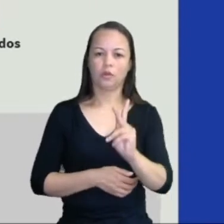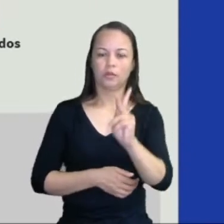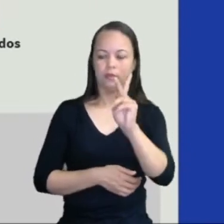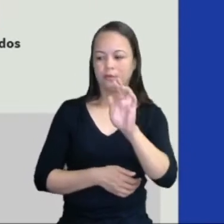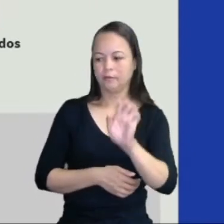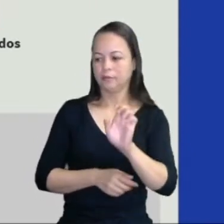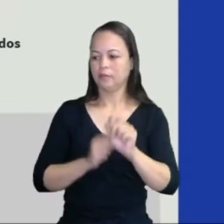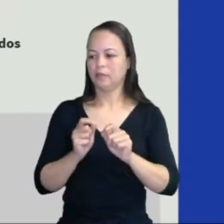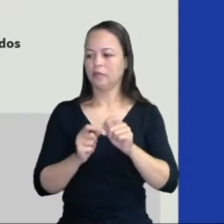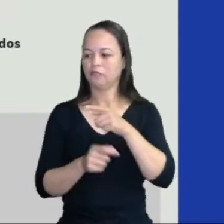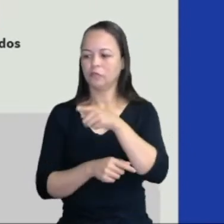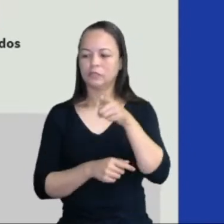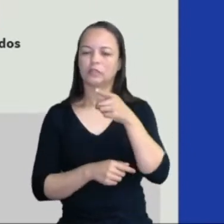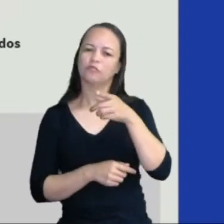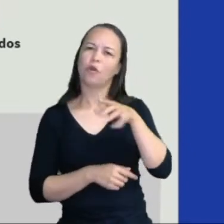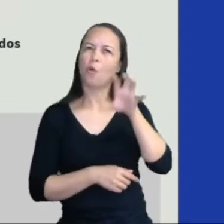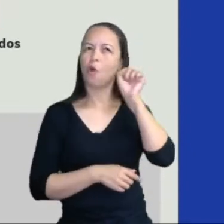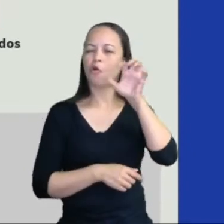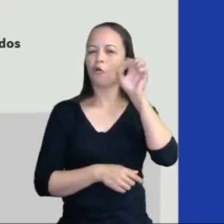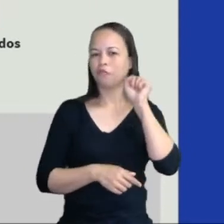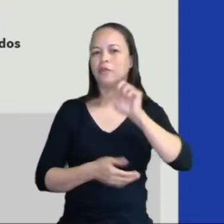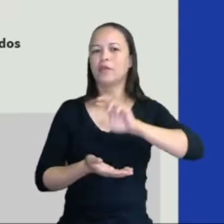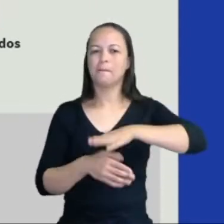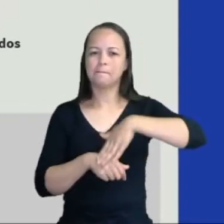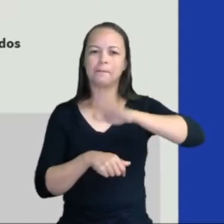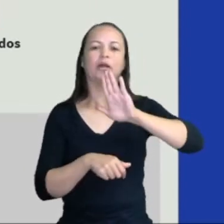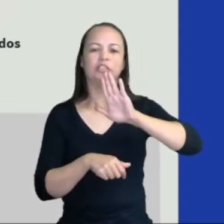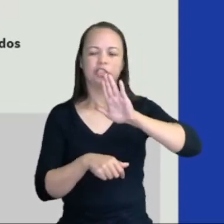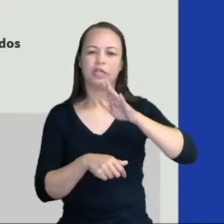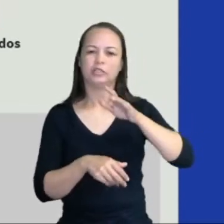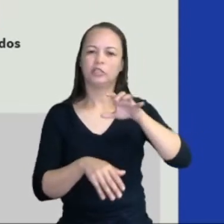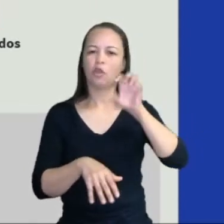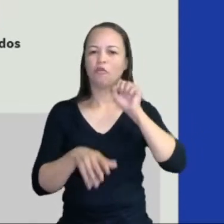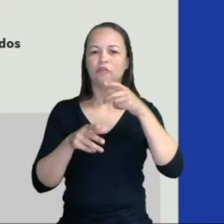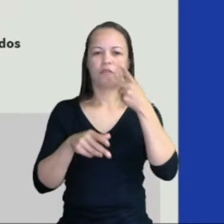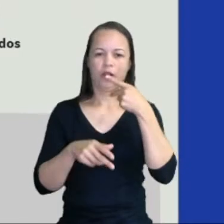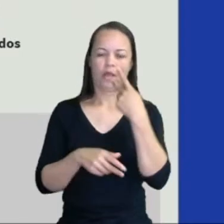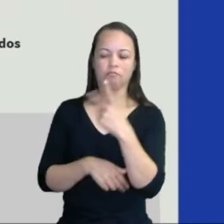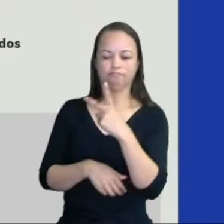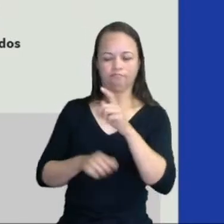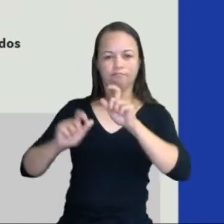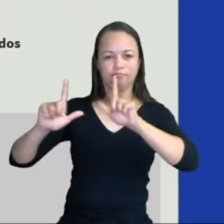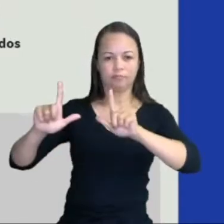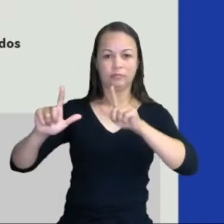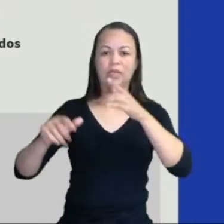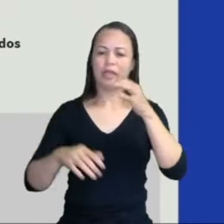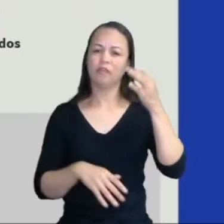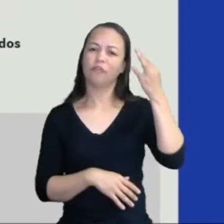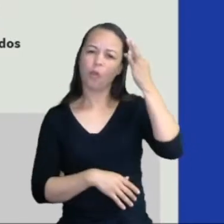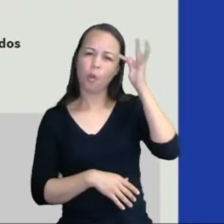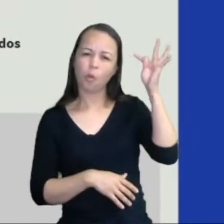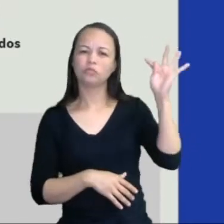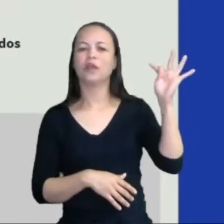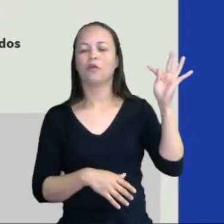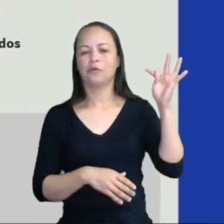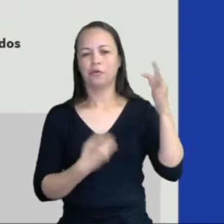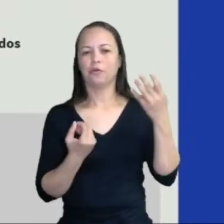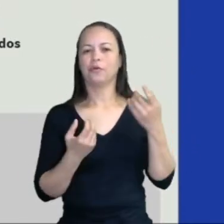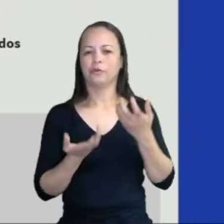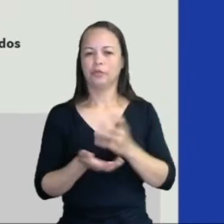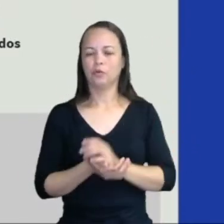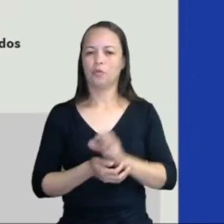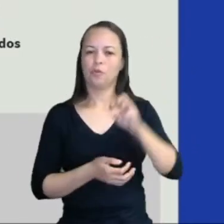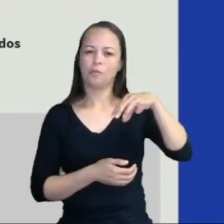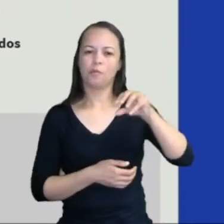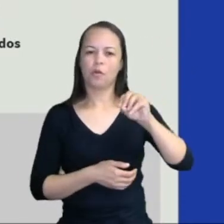ouvir muito falar sobre ele. Então, ele era um teórico, ele foi, né? Ele foi um teórico moderno, ele